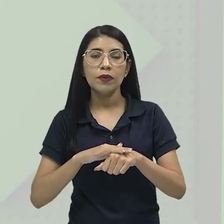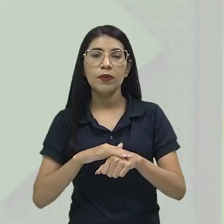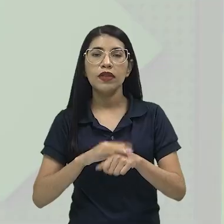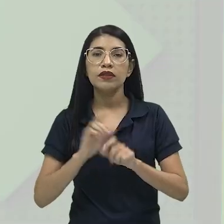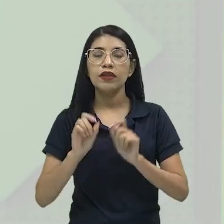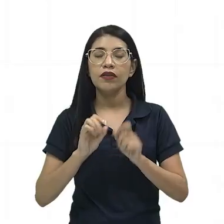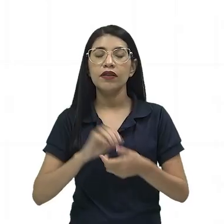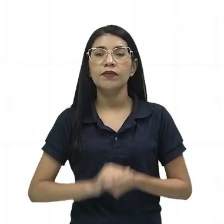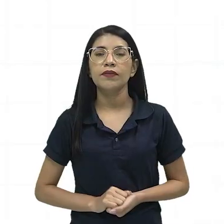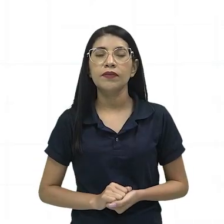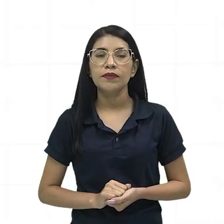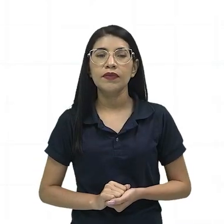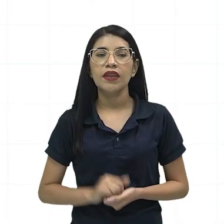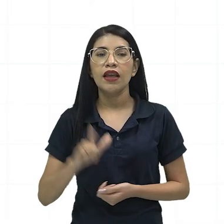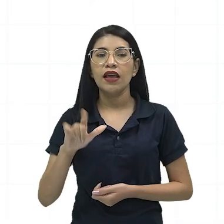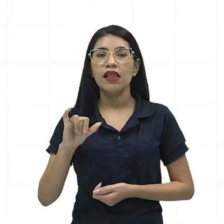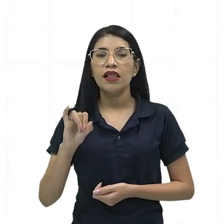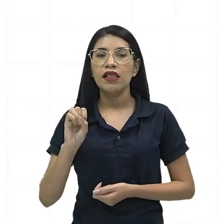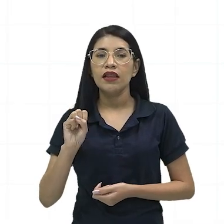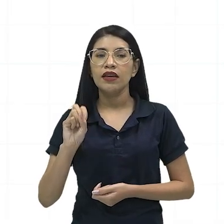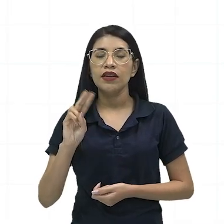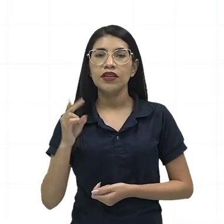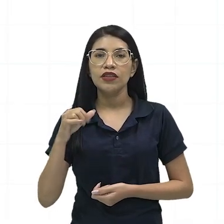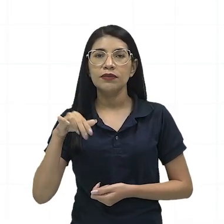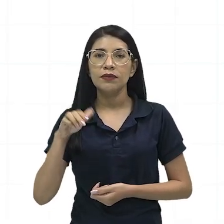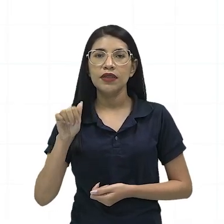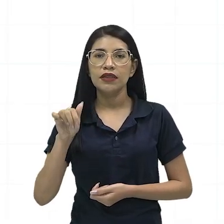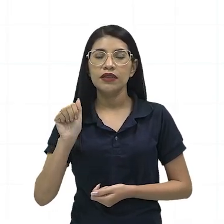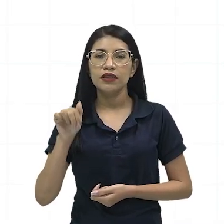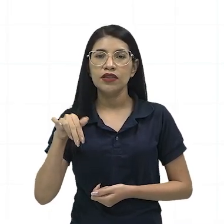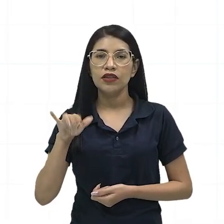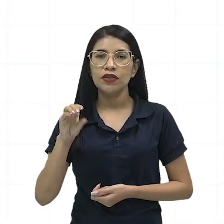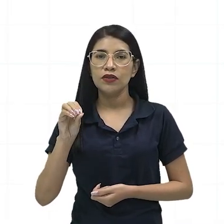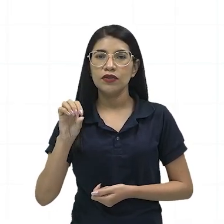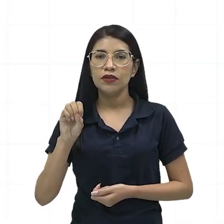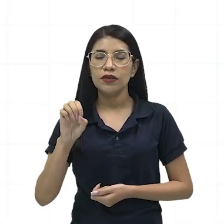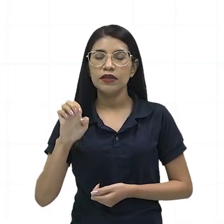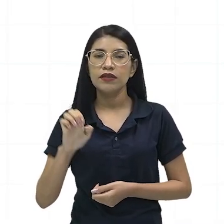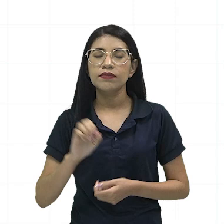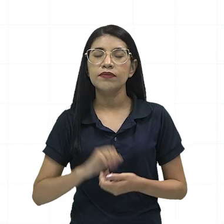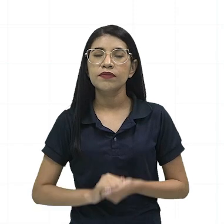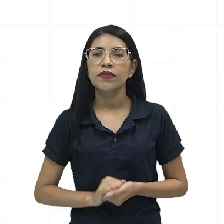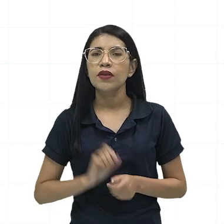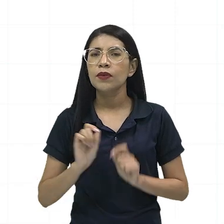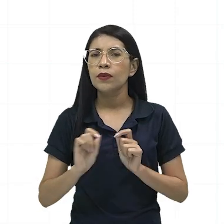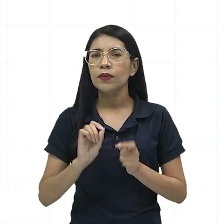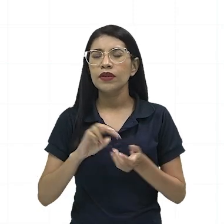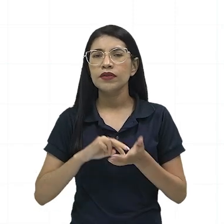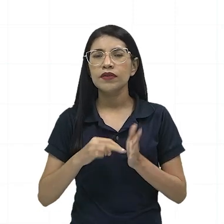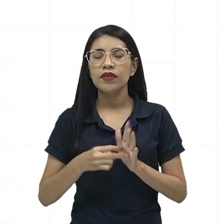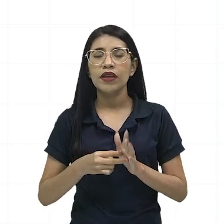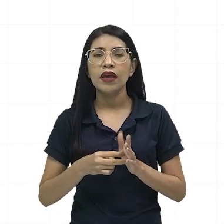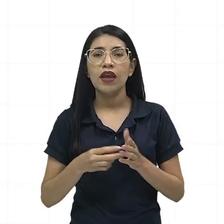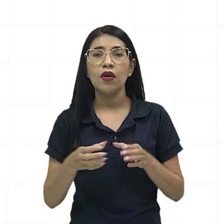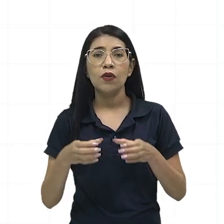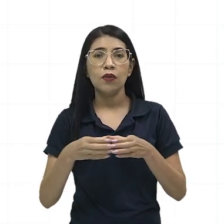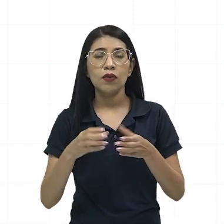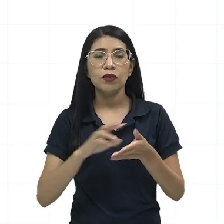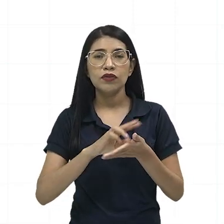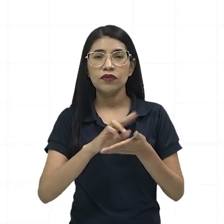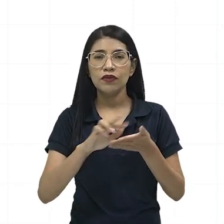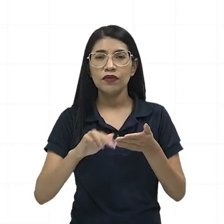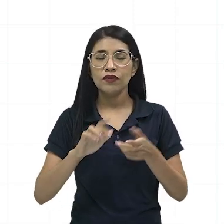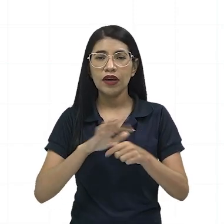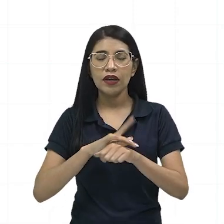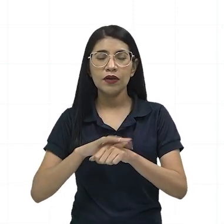a leishmaniose, né? A leishmaniose é conjunto de doenças causadas